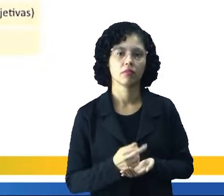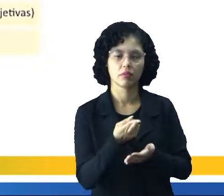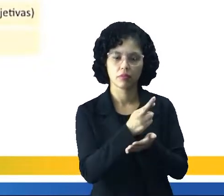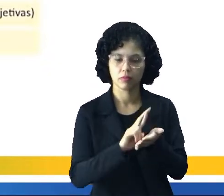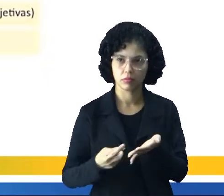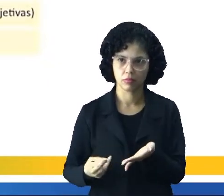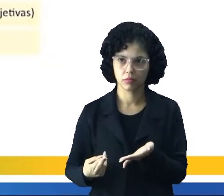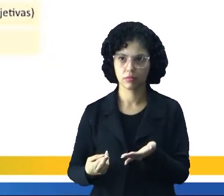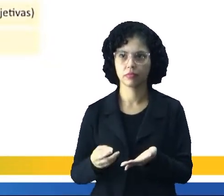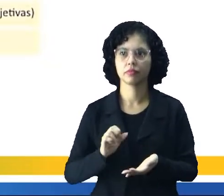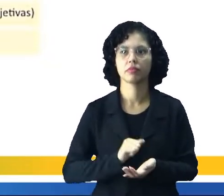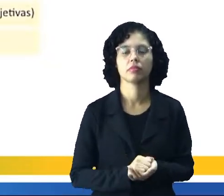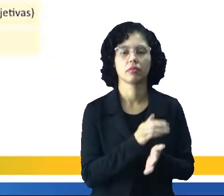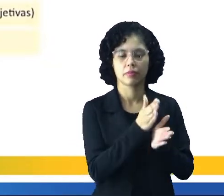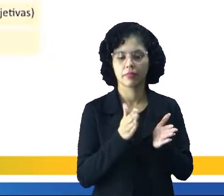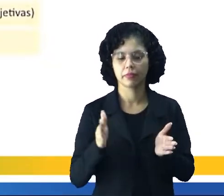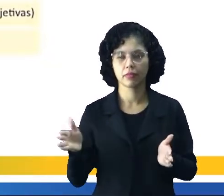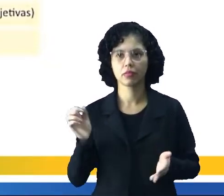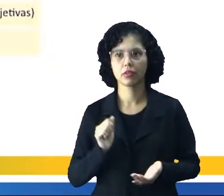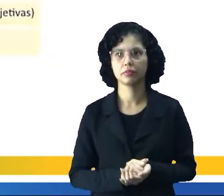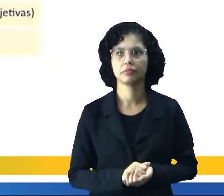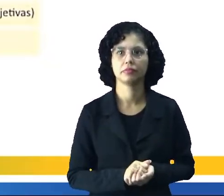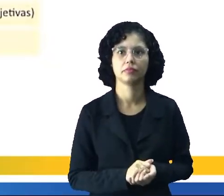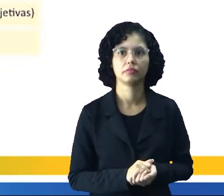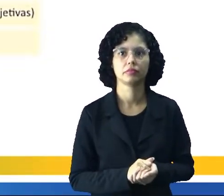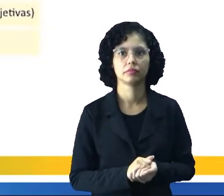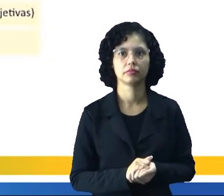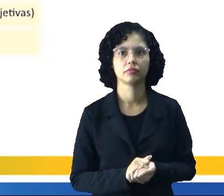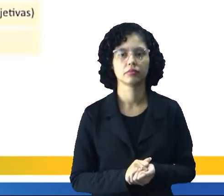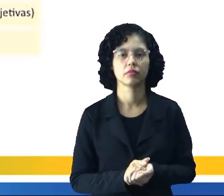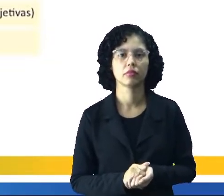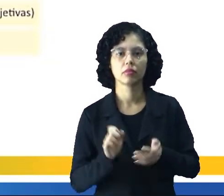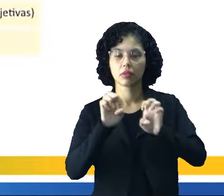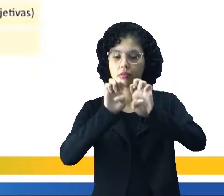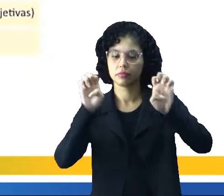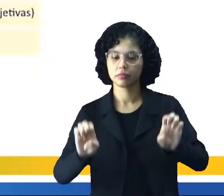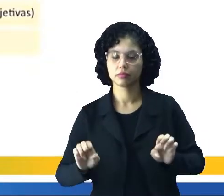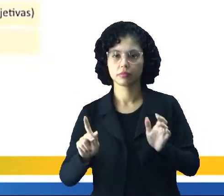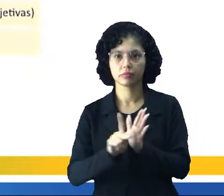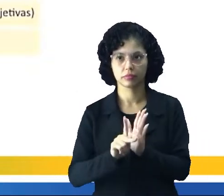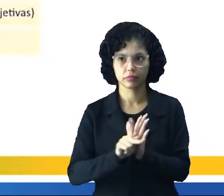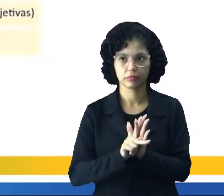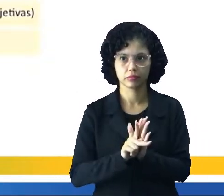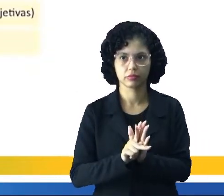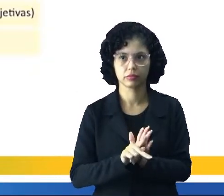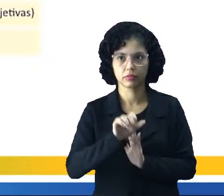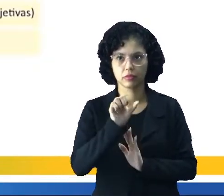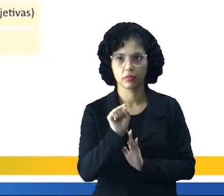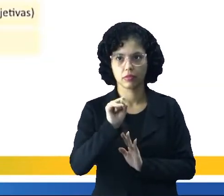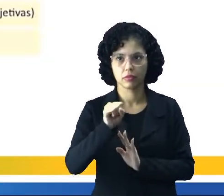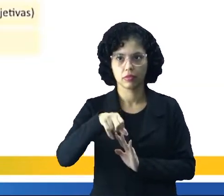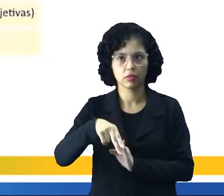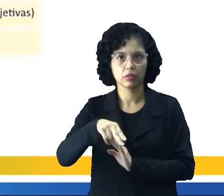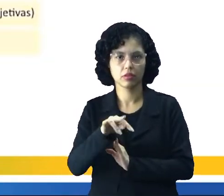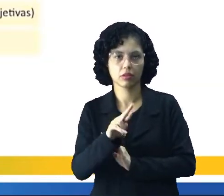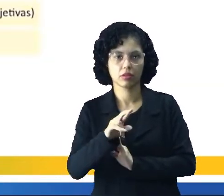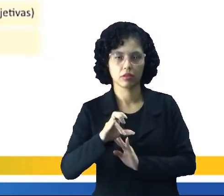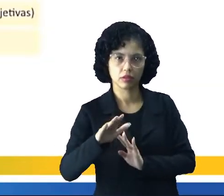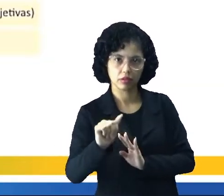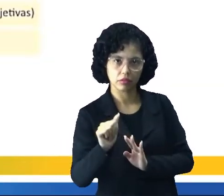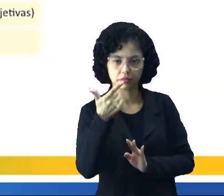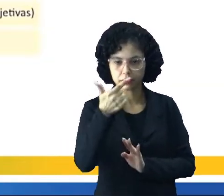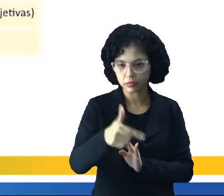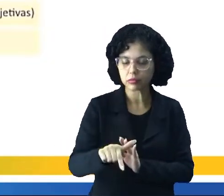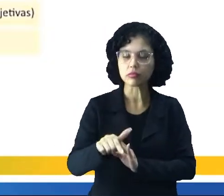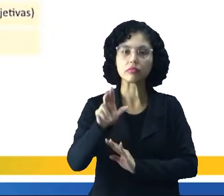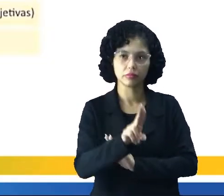redação nós não utilizamos com frequência, mesma estrutura sintática, repetição de estrutura sintática. Você